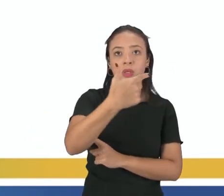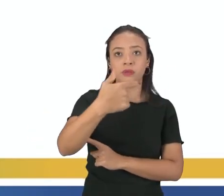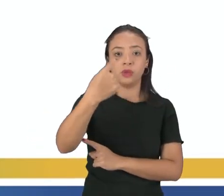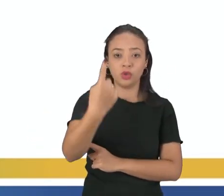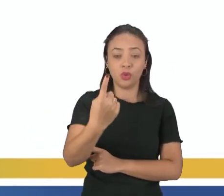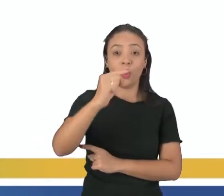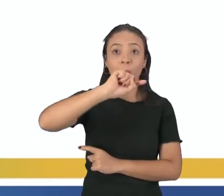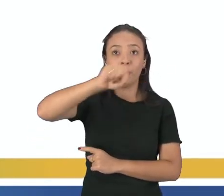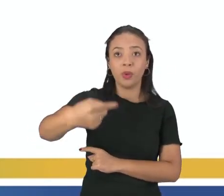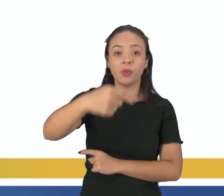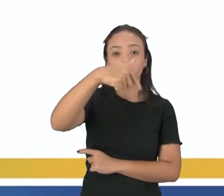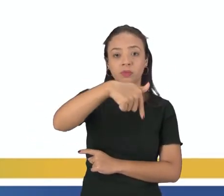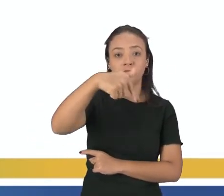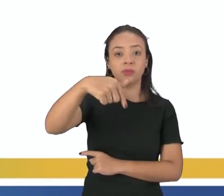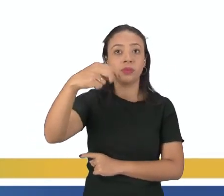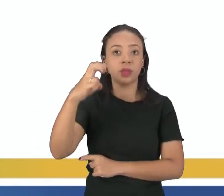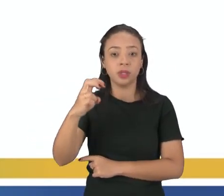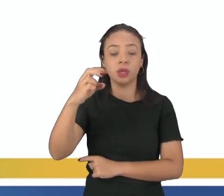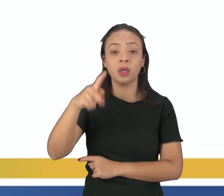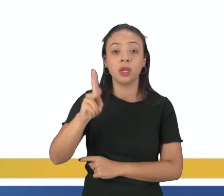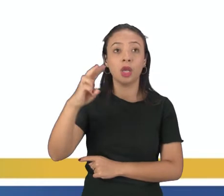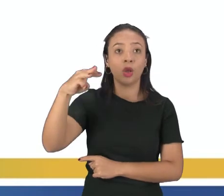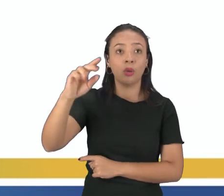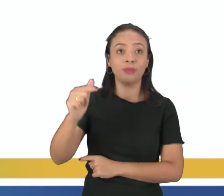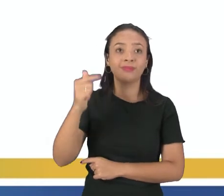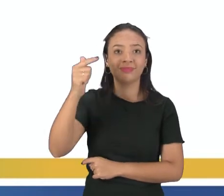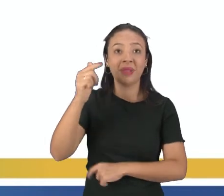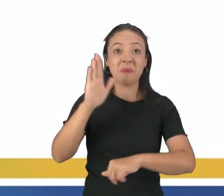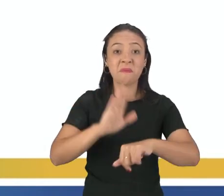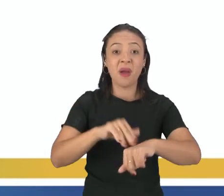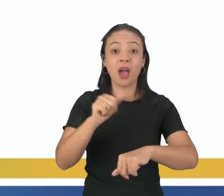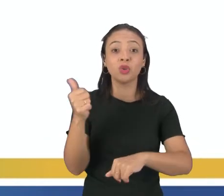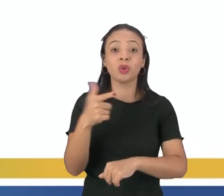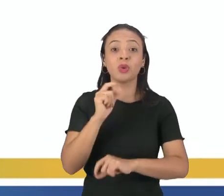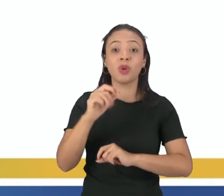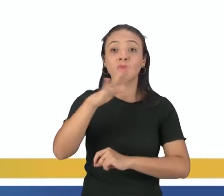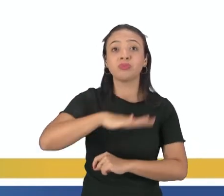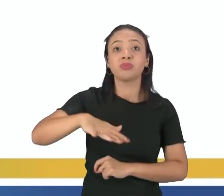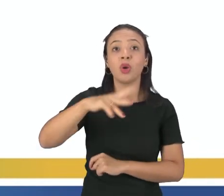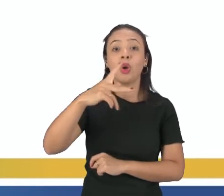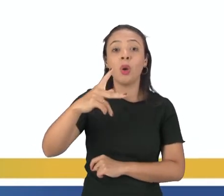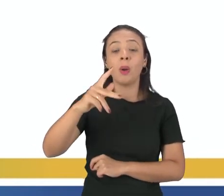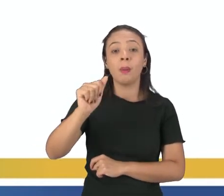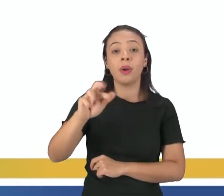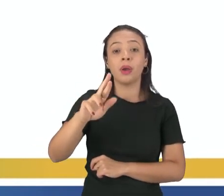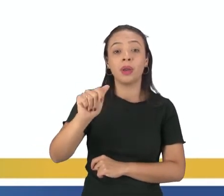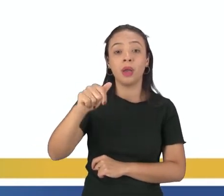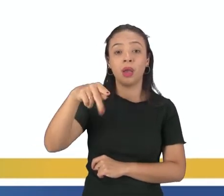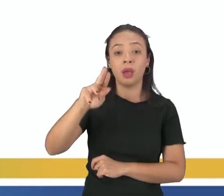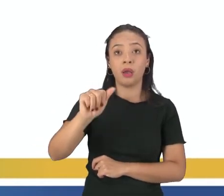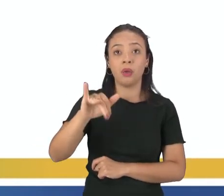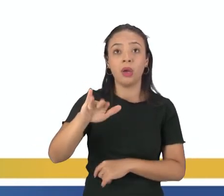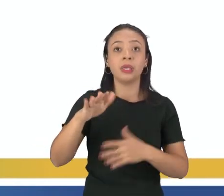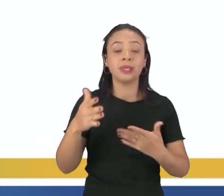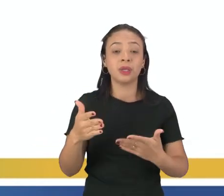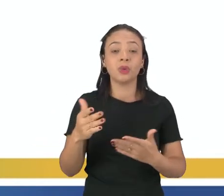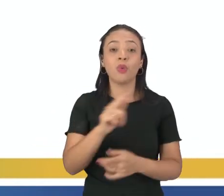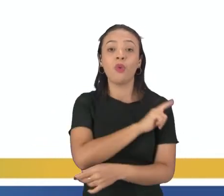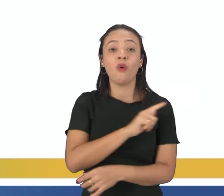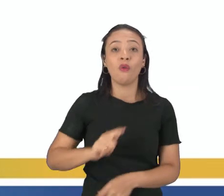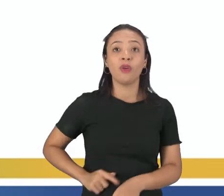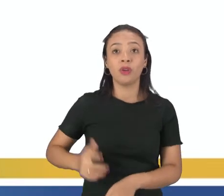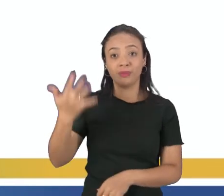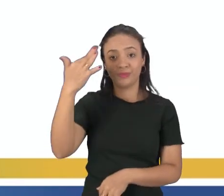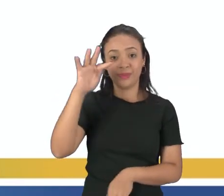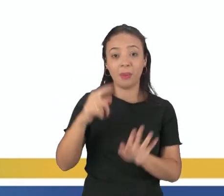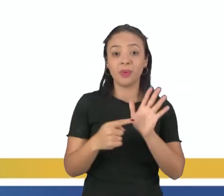421.775 km², o que é maior que o território do Paraguai. O governo federal aponta como principais